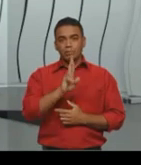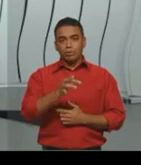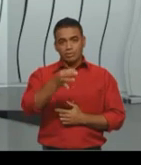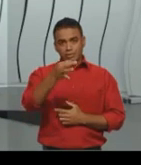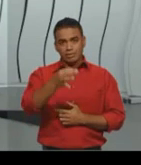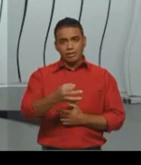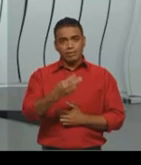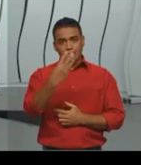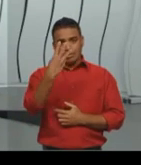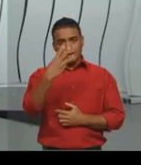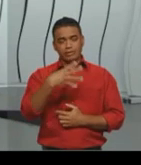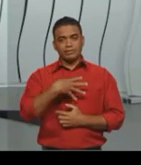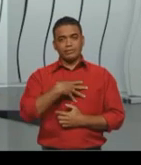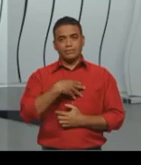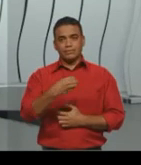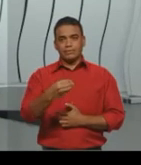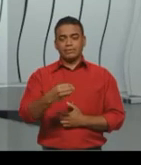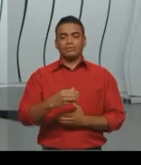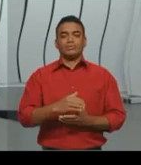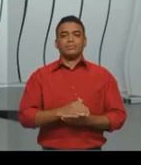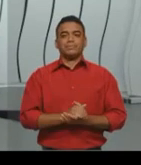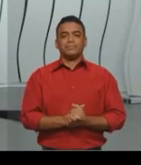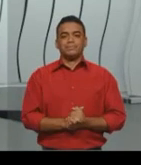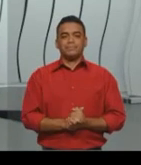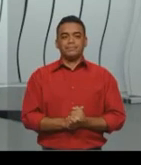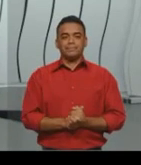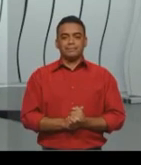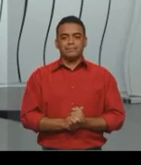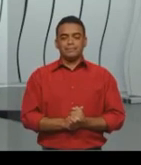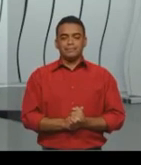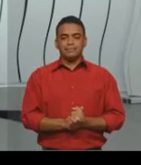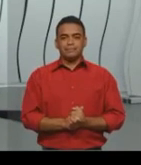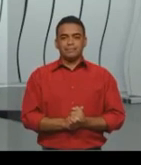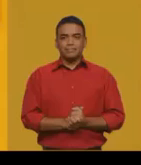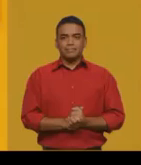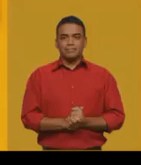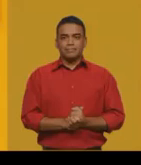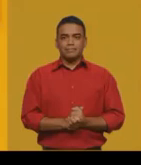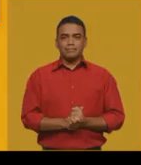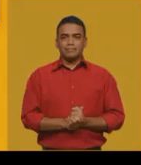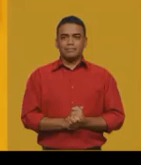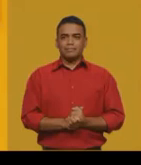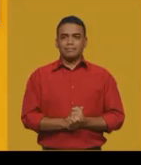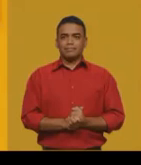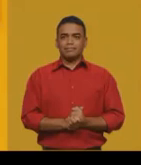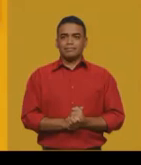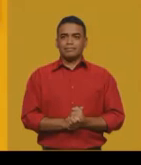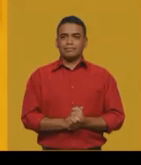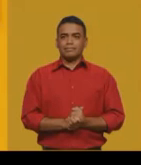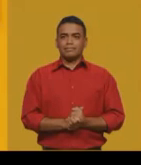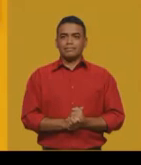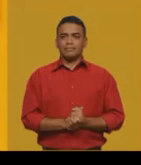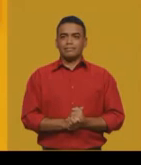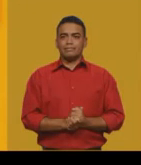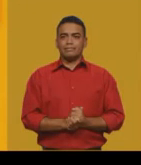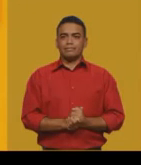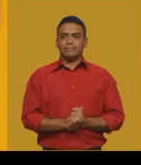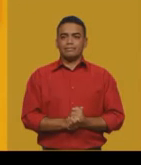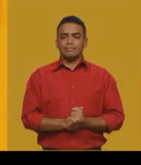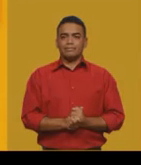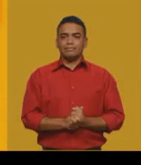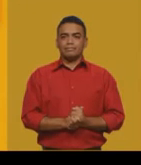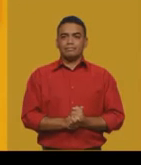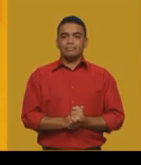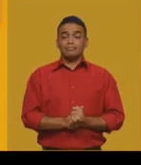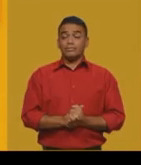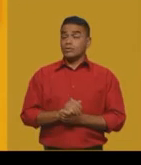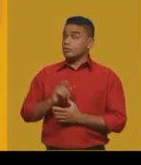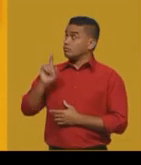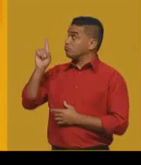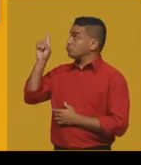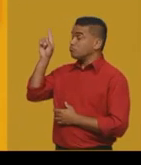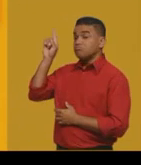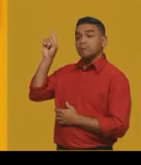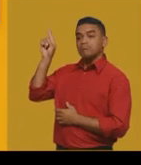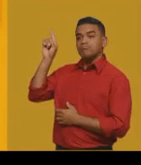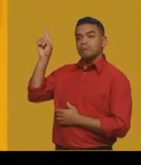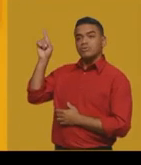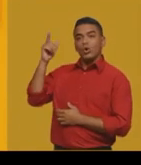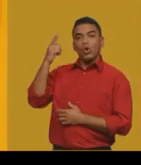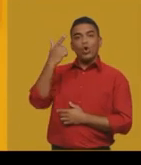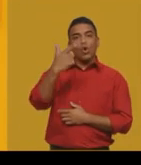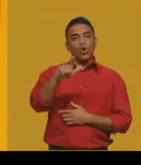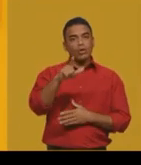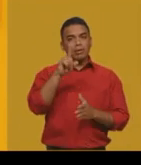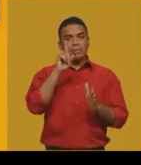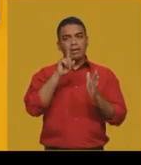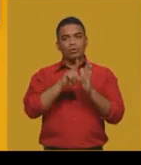Vou passar para outra. Let's go on. When did he marry? Também outra pergunta usando o